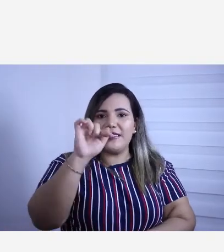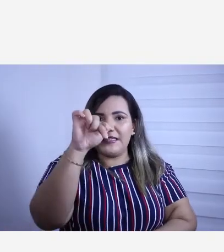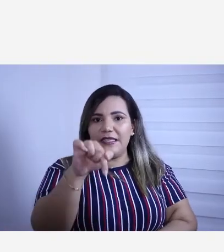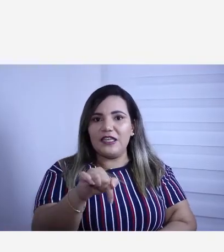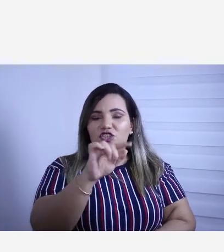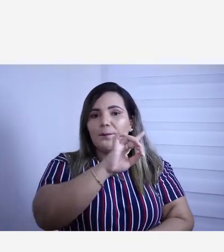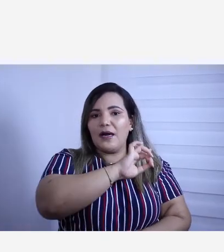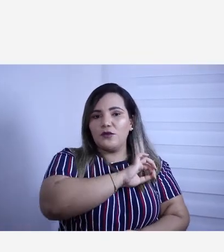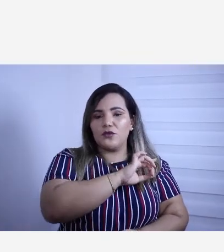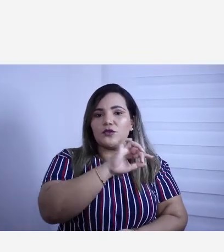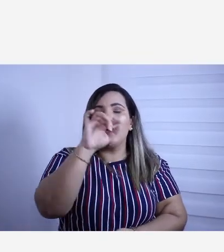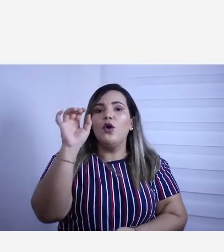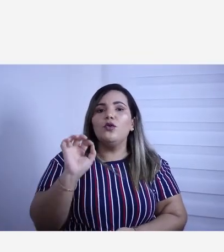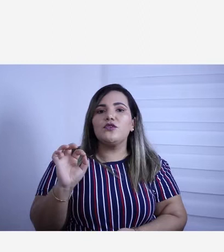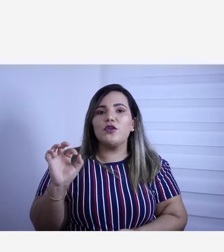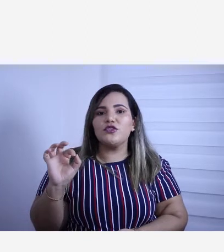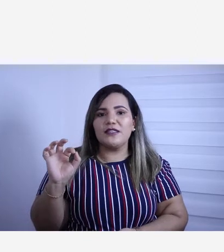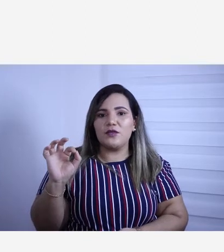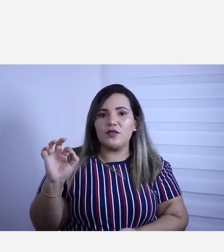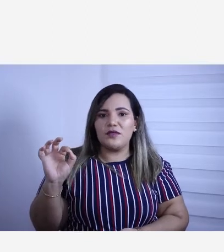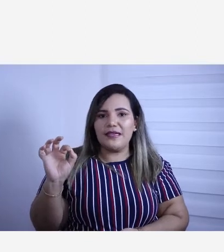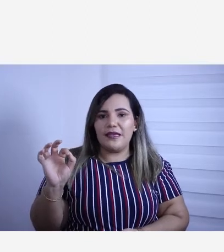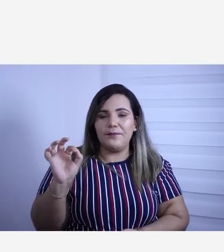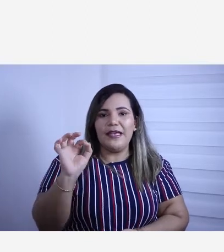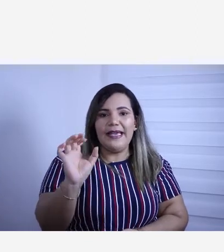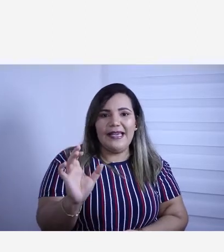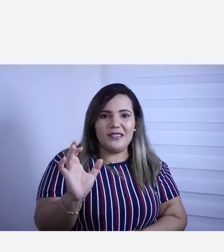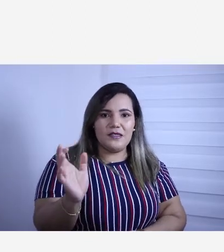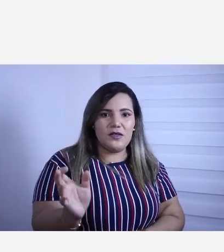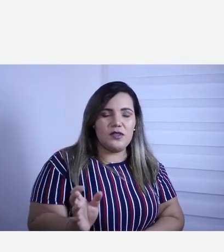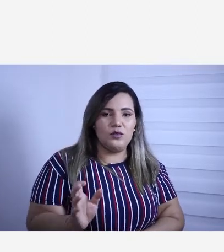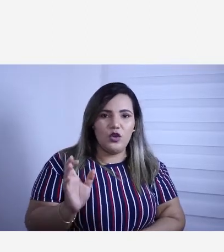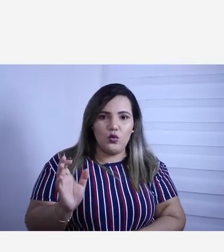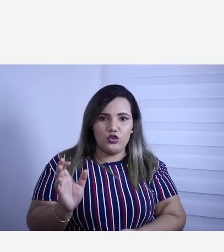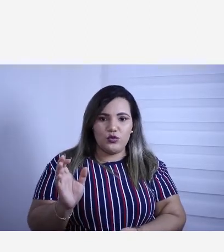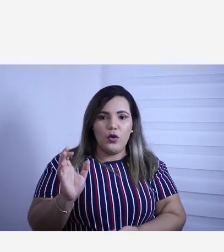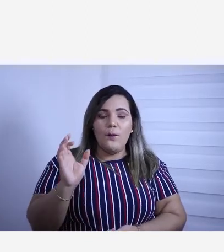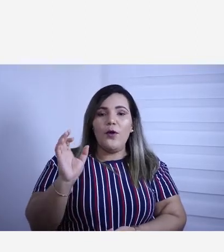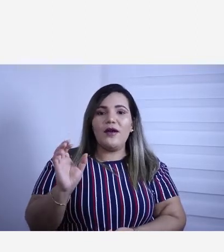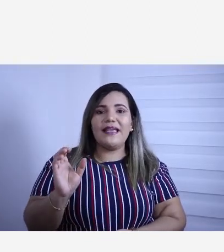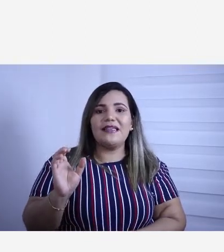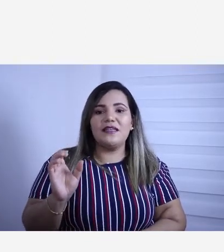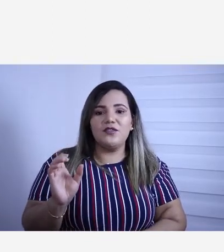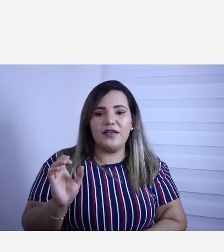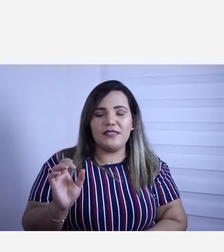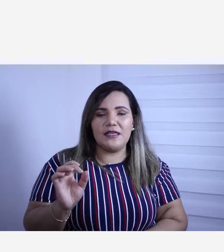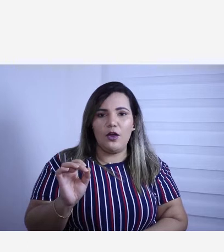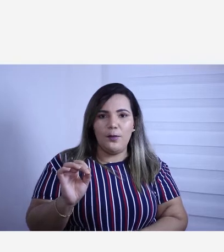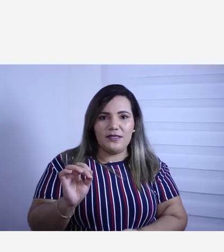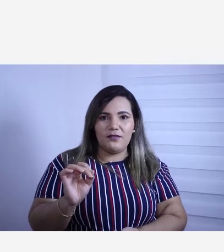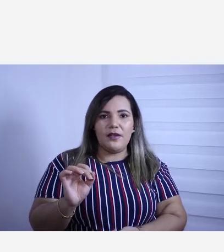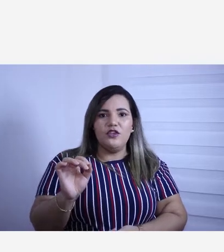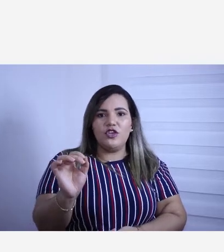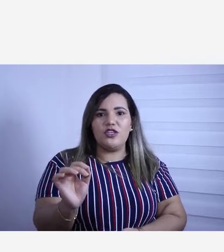o qual é a diferença deste para os outros os outros tem tradução de que esse tradução de cujo por que que tem a